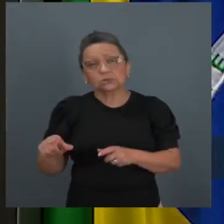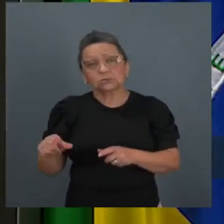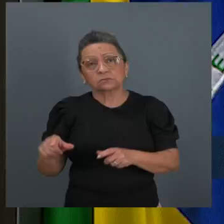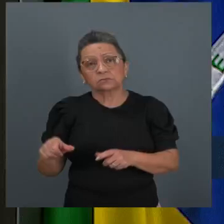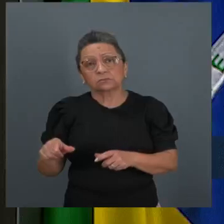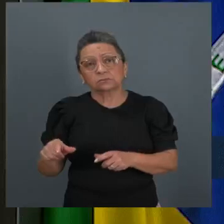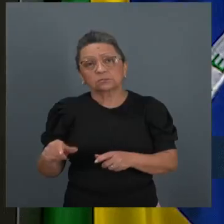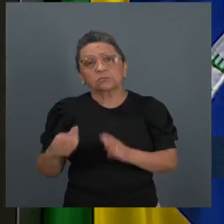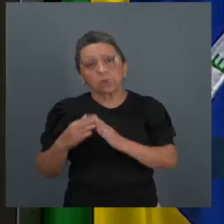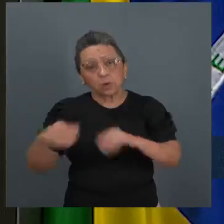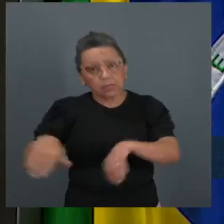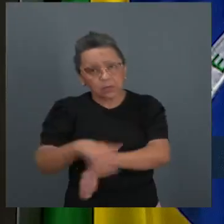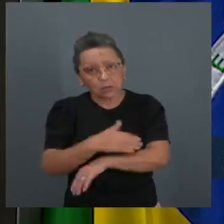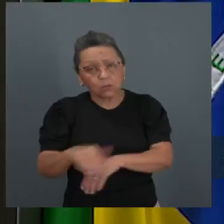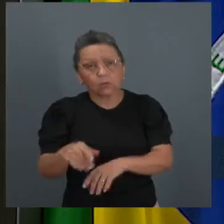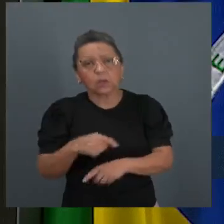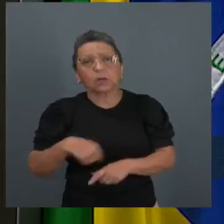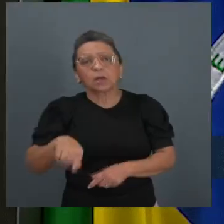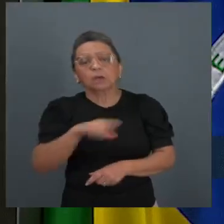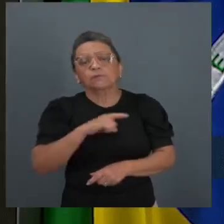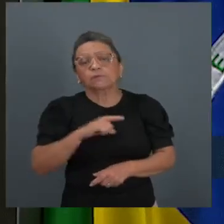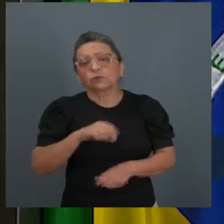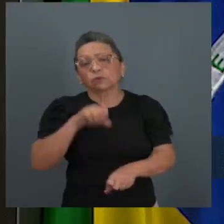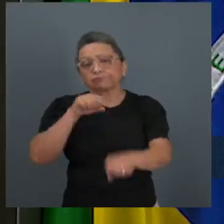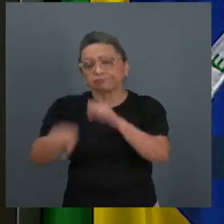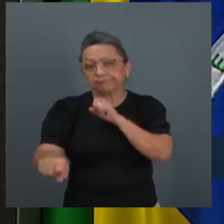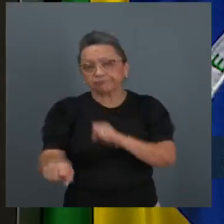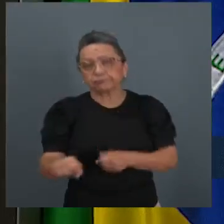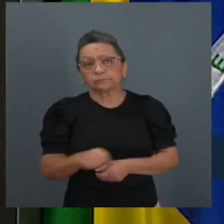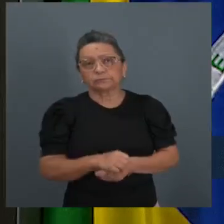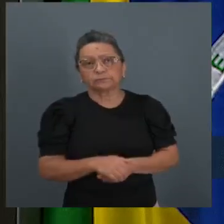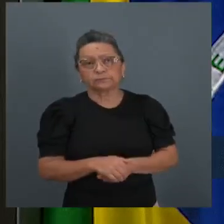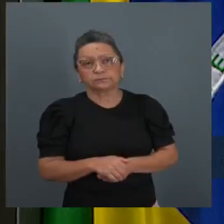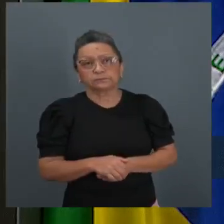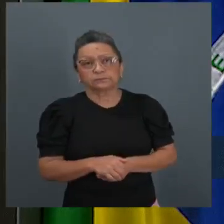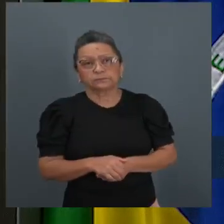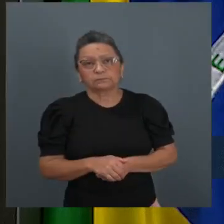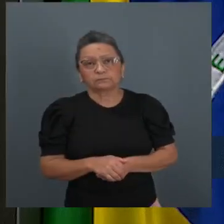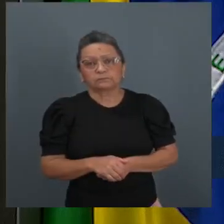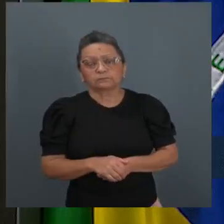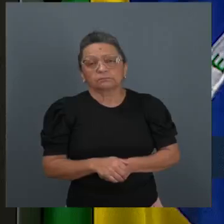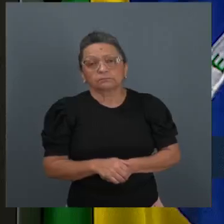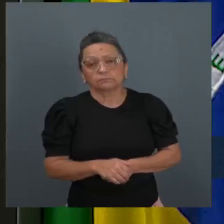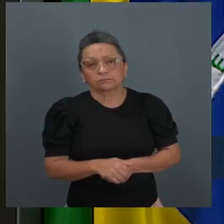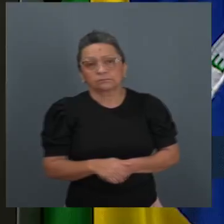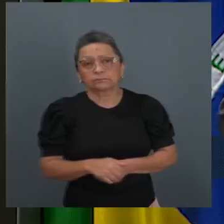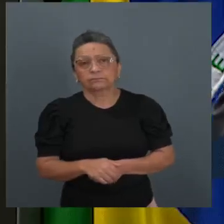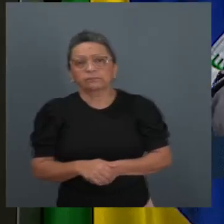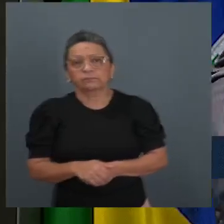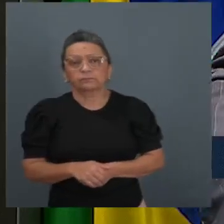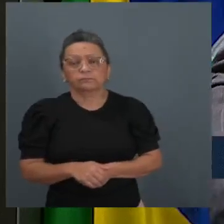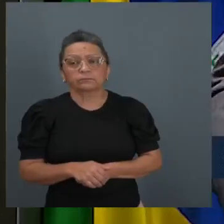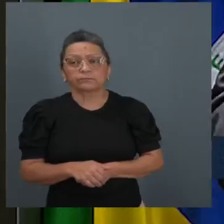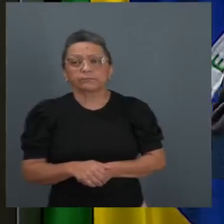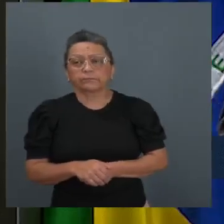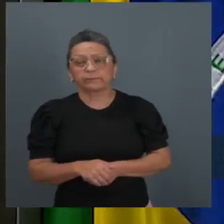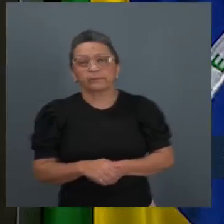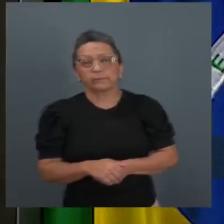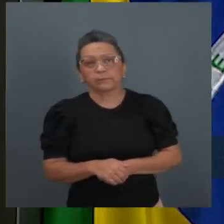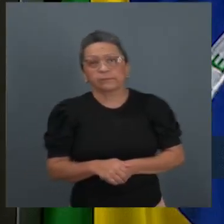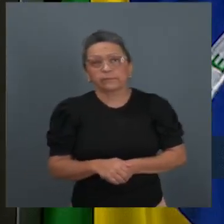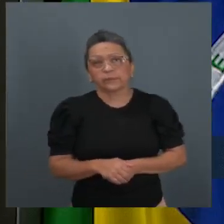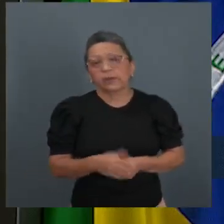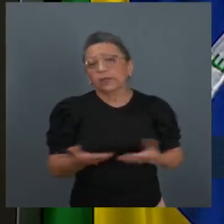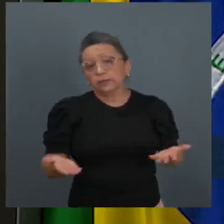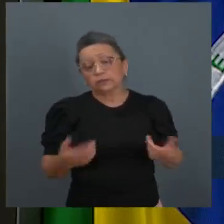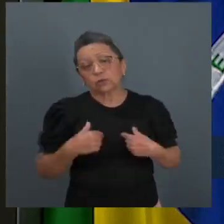moradores de rua foram covardemente assassinados à pancada. É isso, senhor